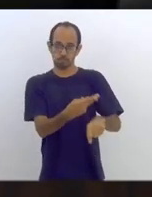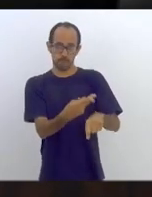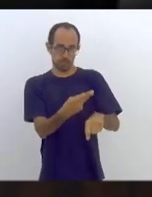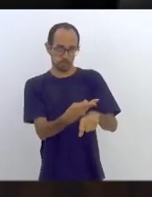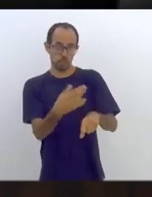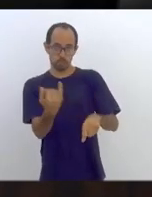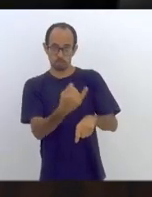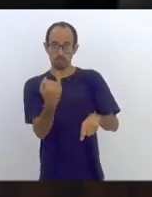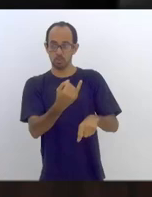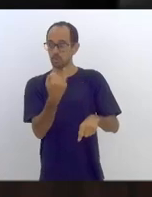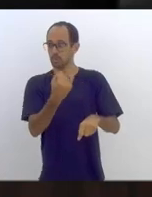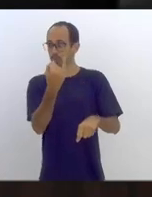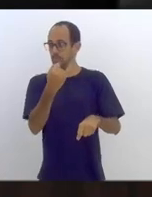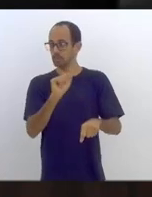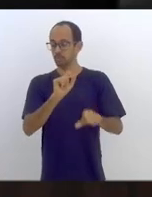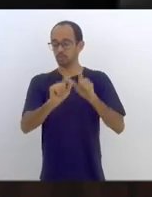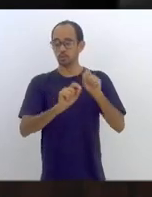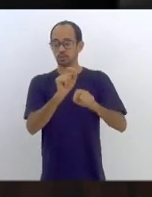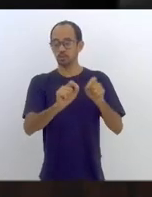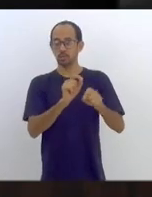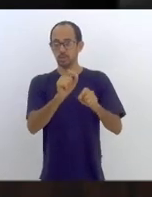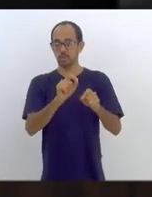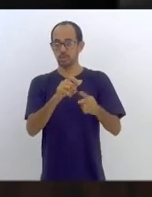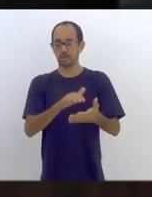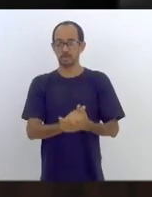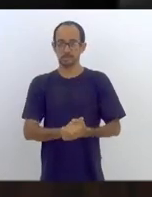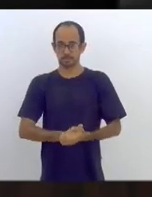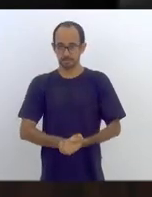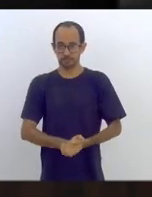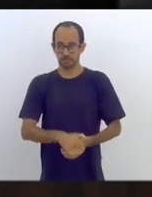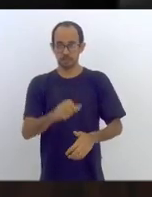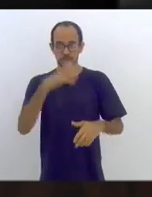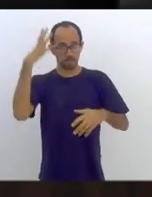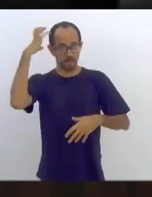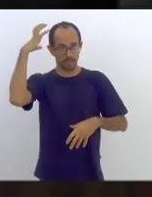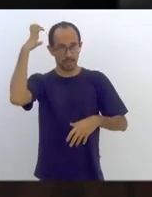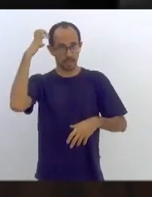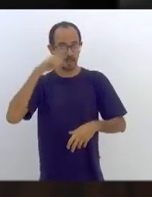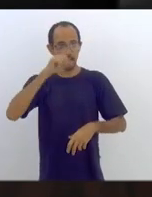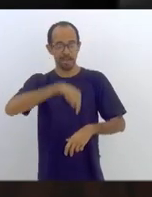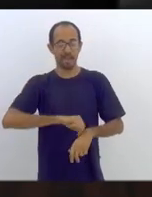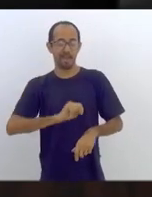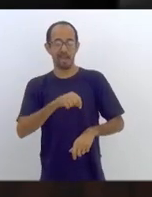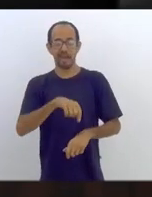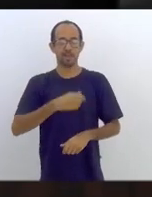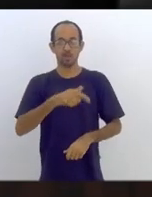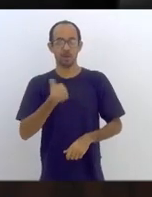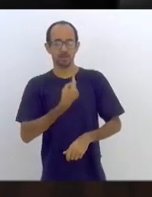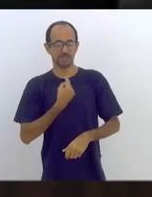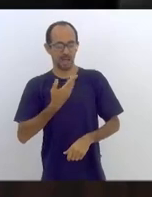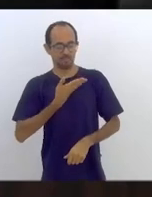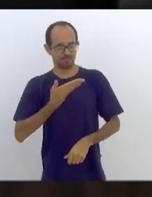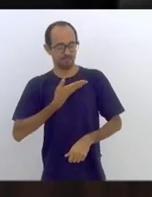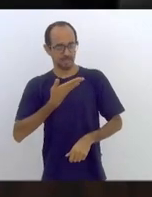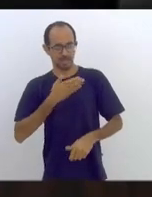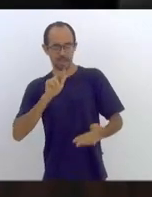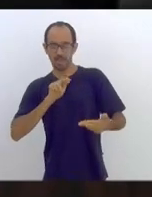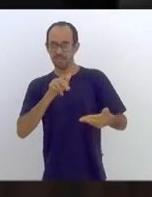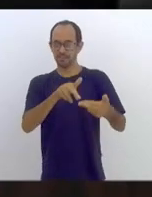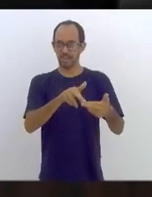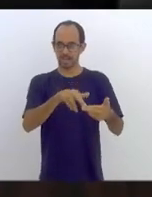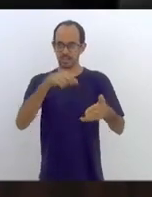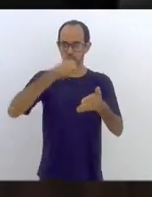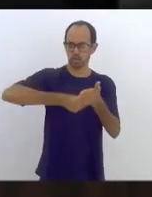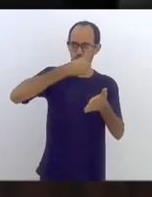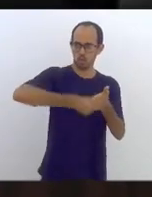tão importante, prêmio Marielle Franco, a nossa querida companheira, nossa referência de